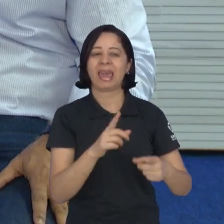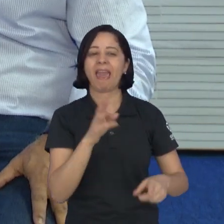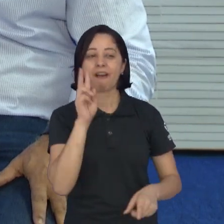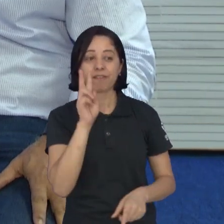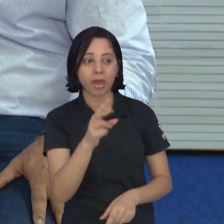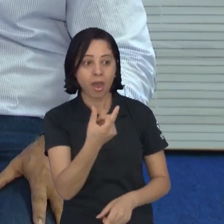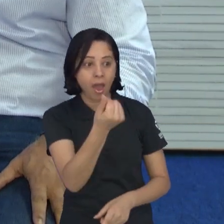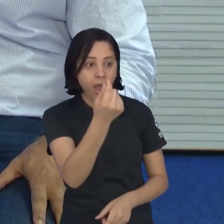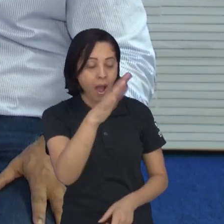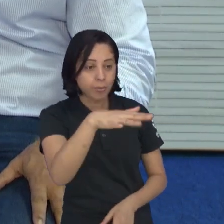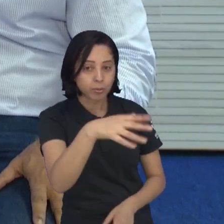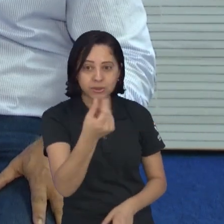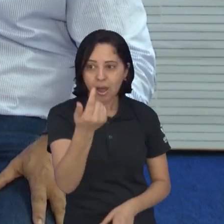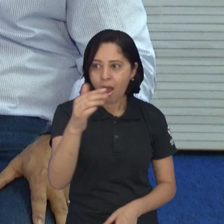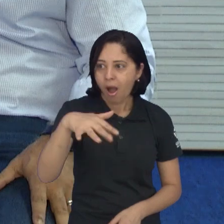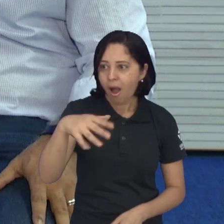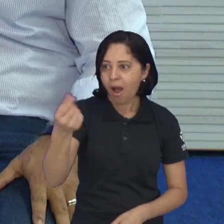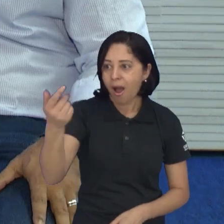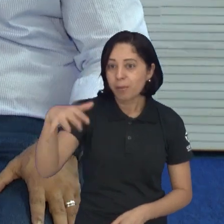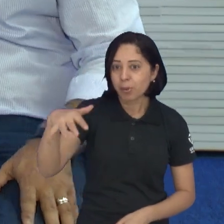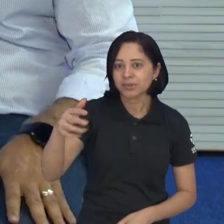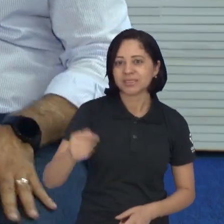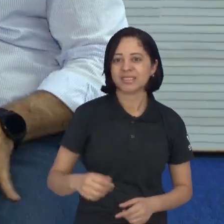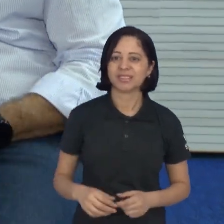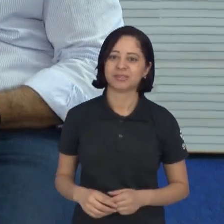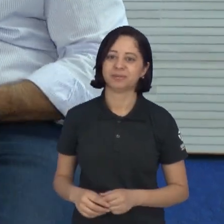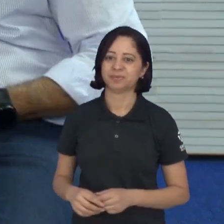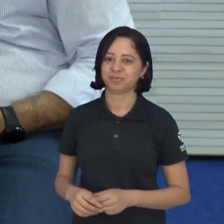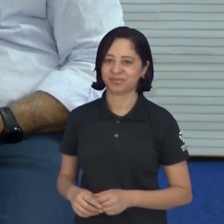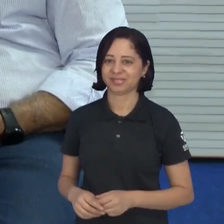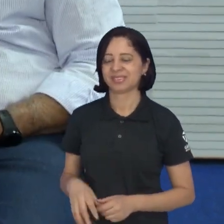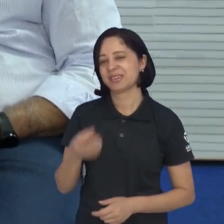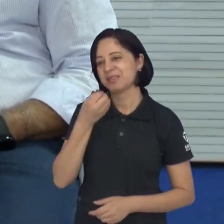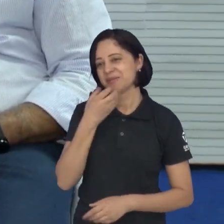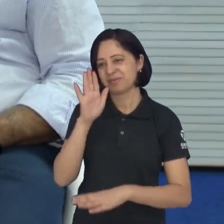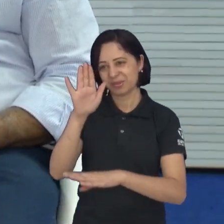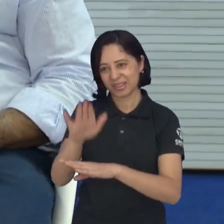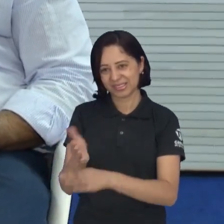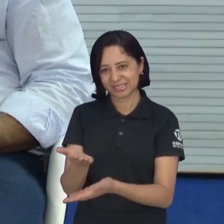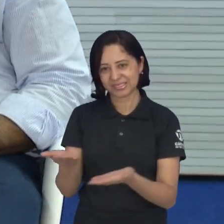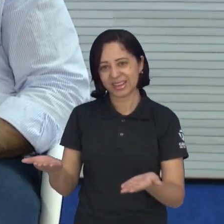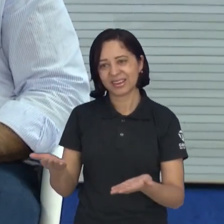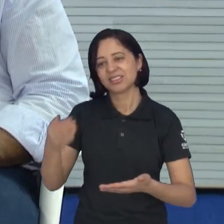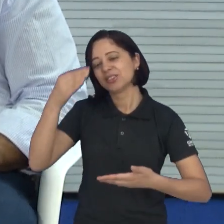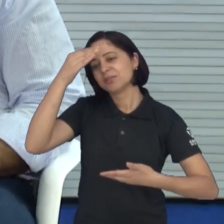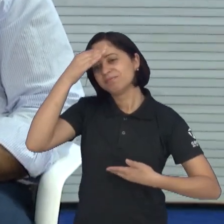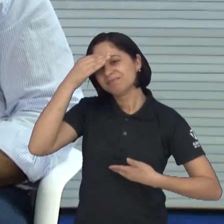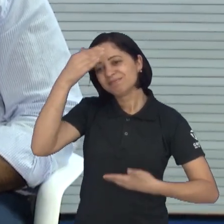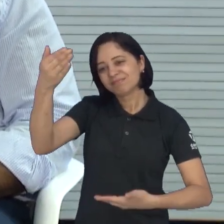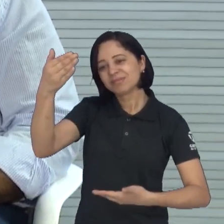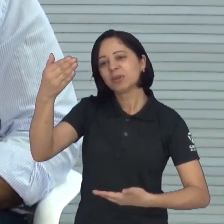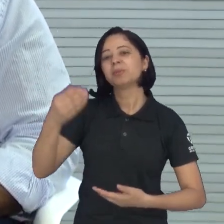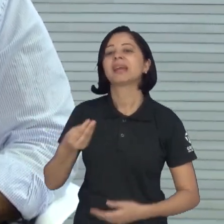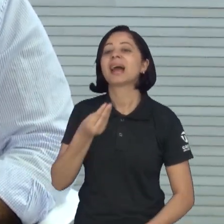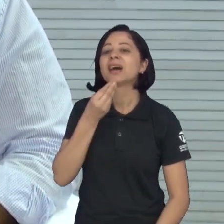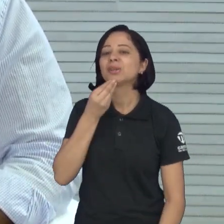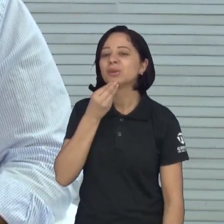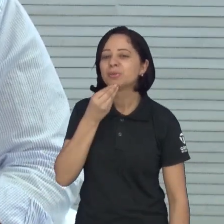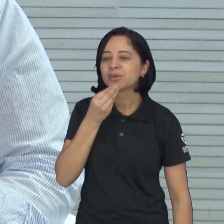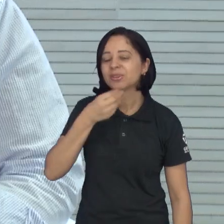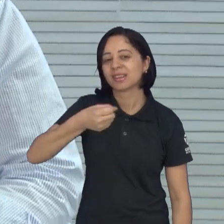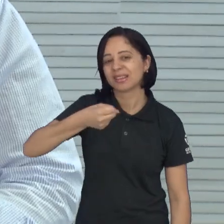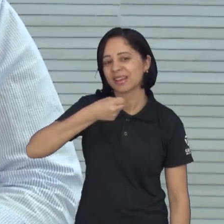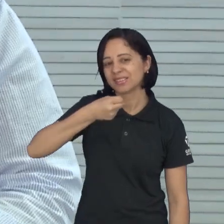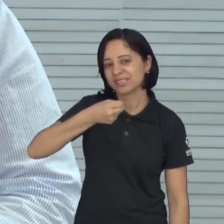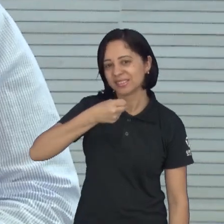até tem uma diferença, né, entre essas palavras? Sim, boa tarde a todos. Agradeço a oportunidade, a Tamires e a